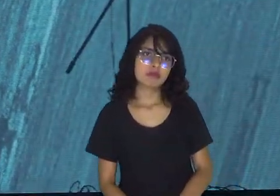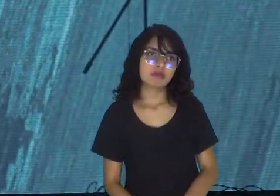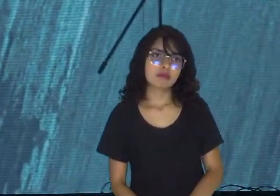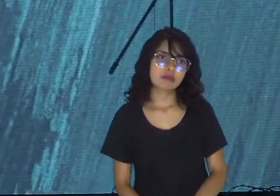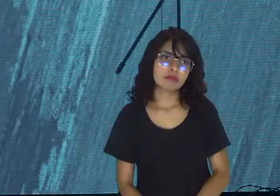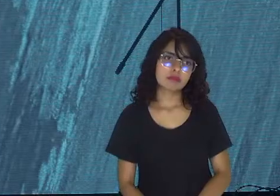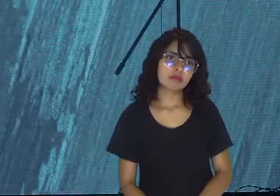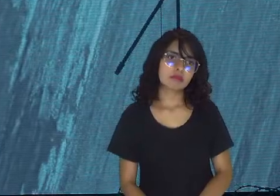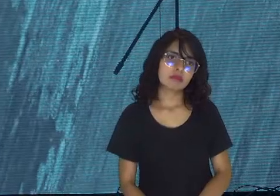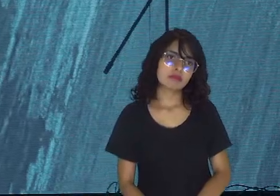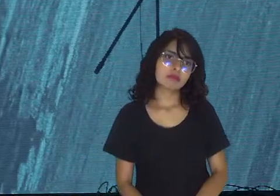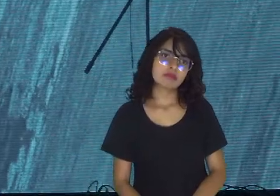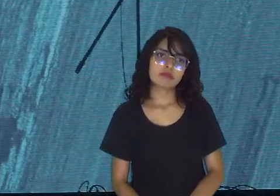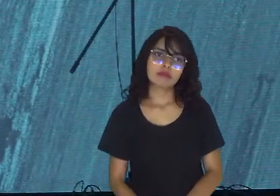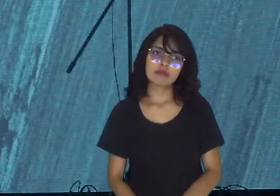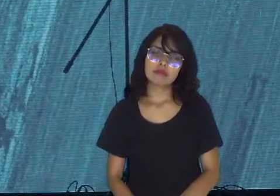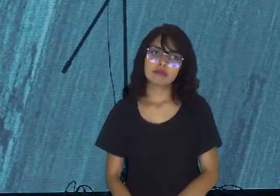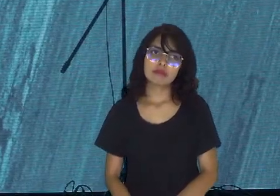Feche os teus olhos.